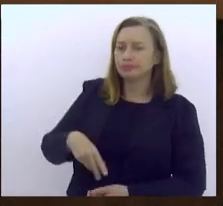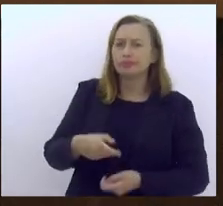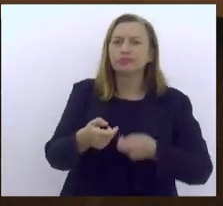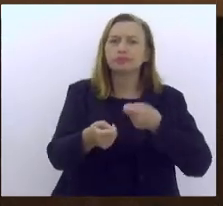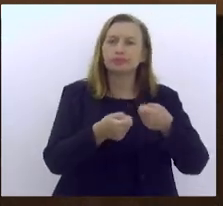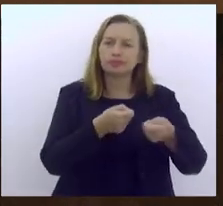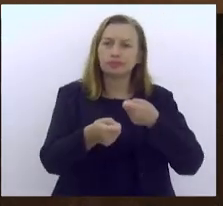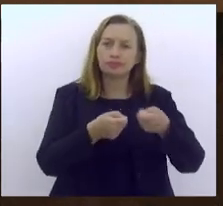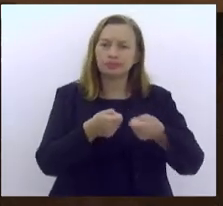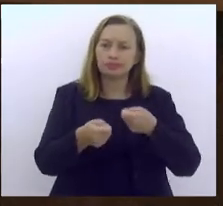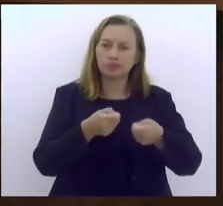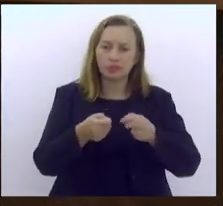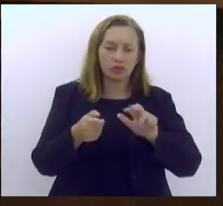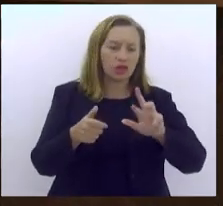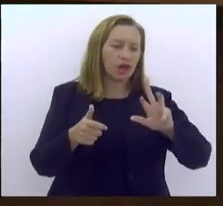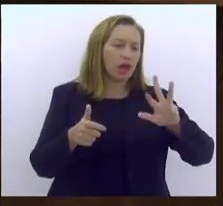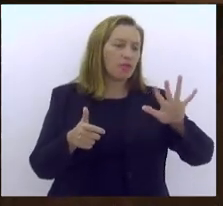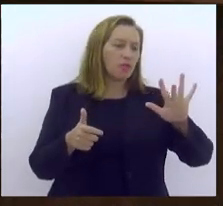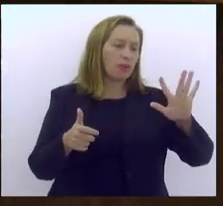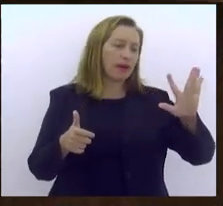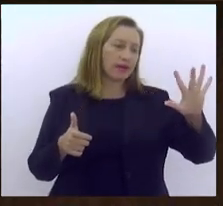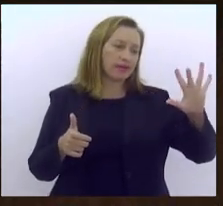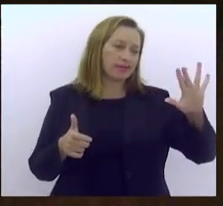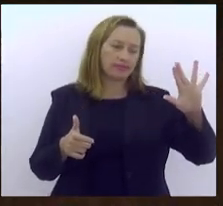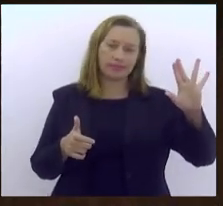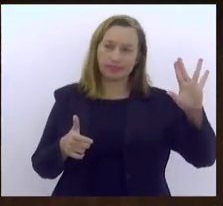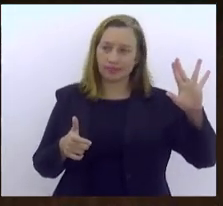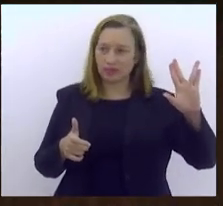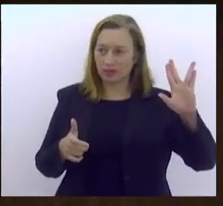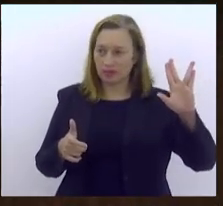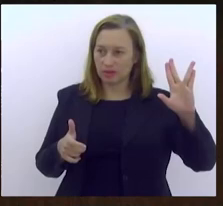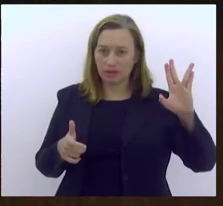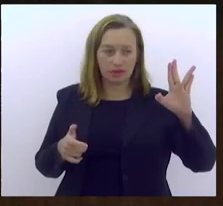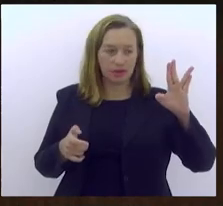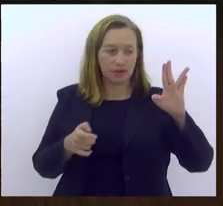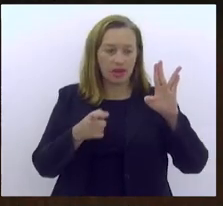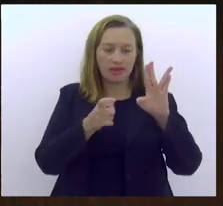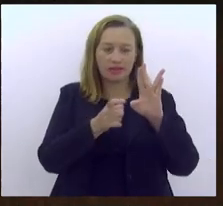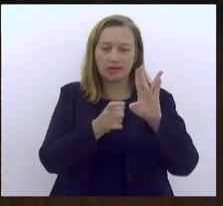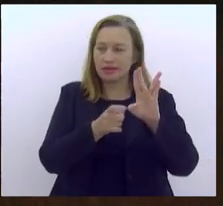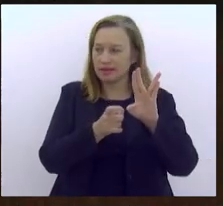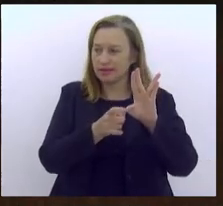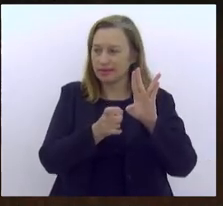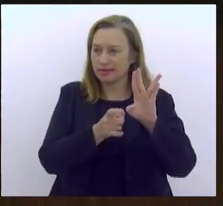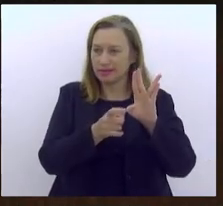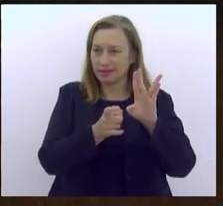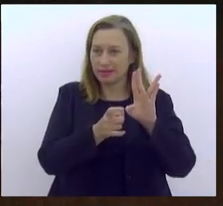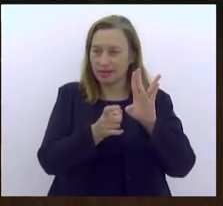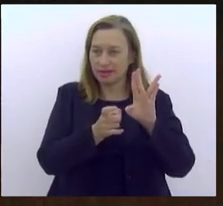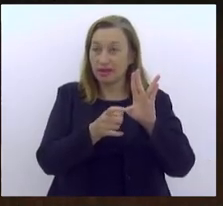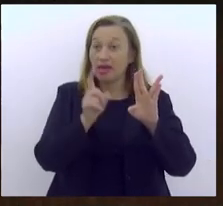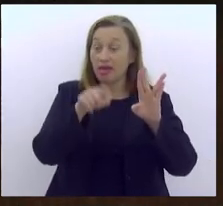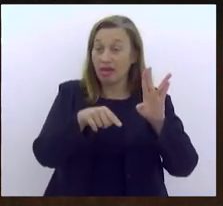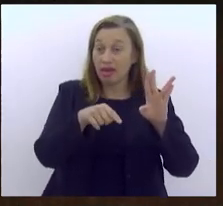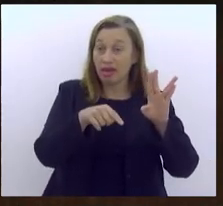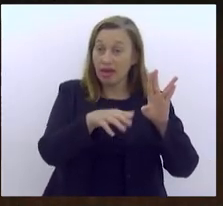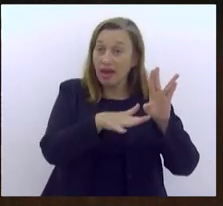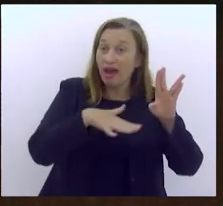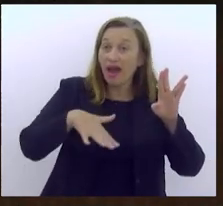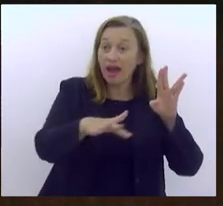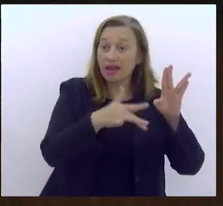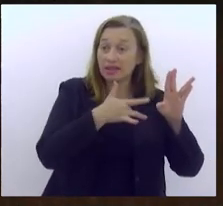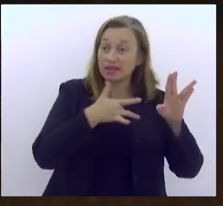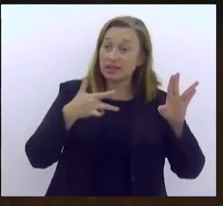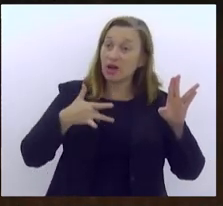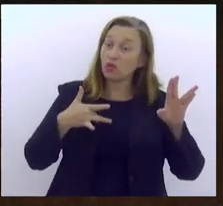do canabidiol é a Agência Nacional de Saúde. Se não tiver o aval da Agência Nacional de